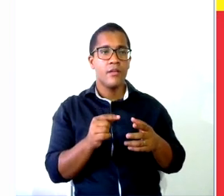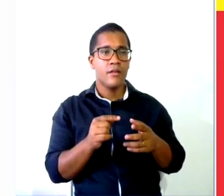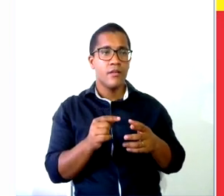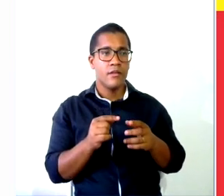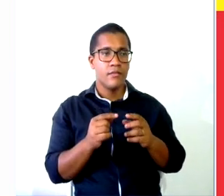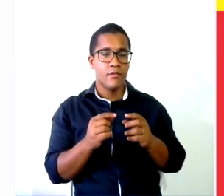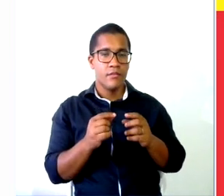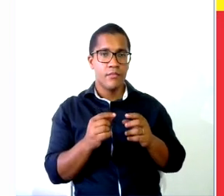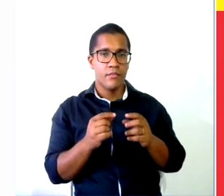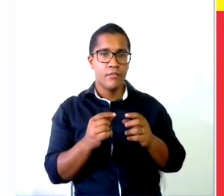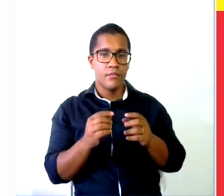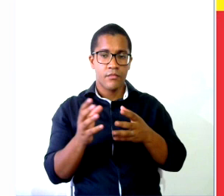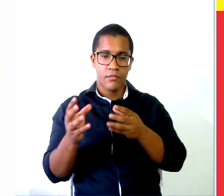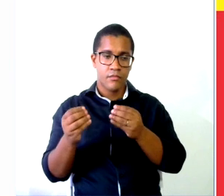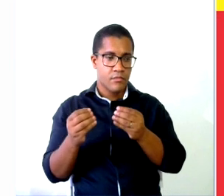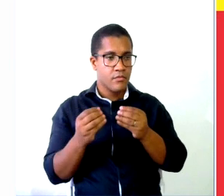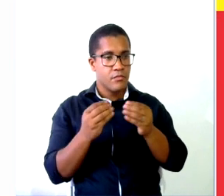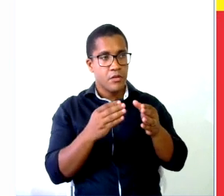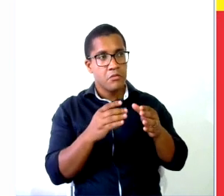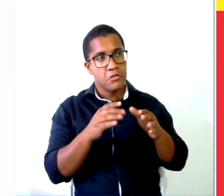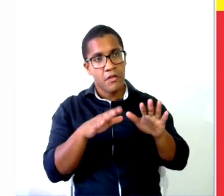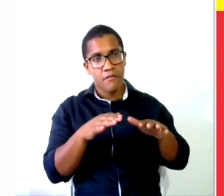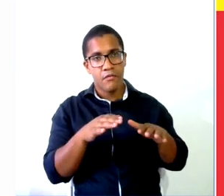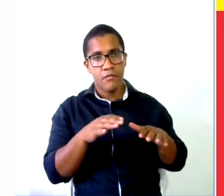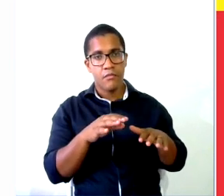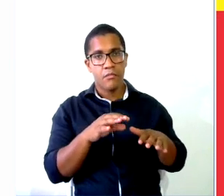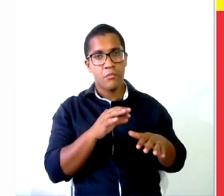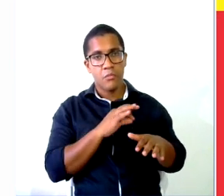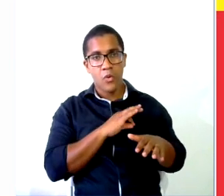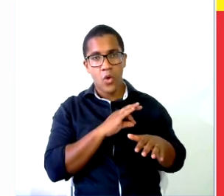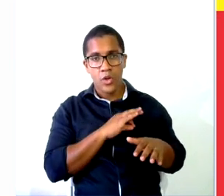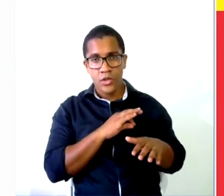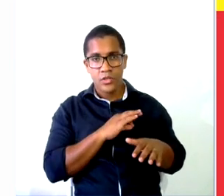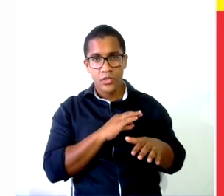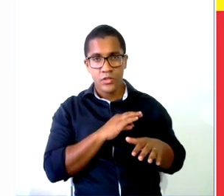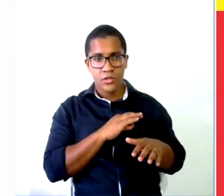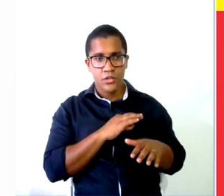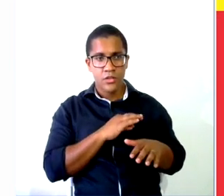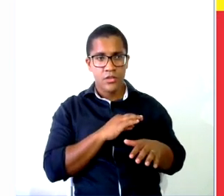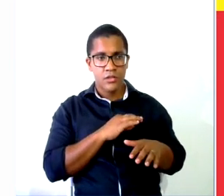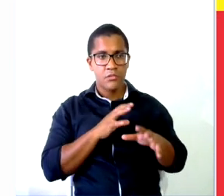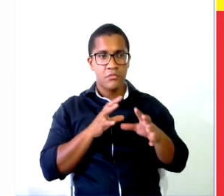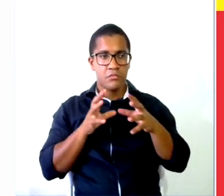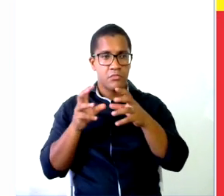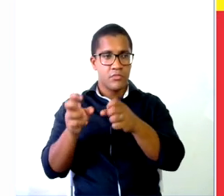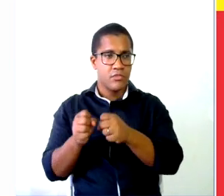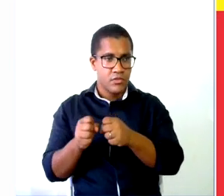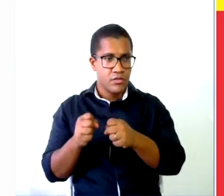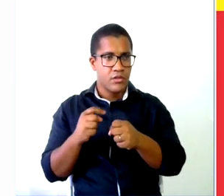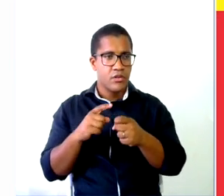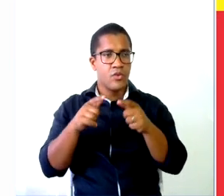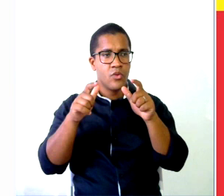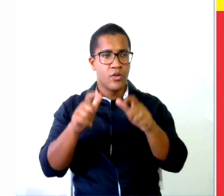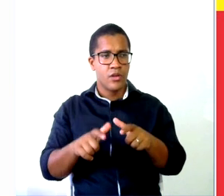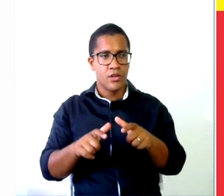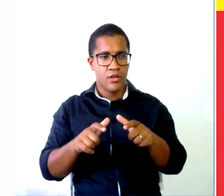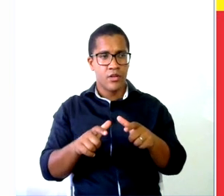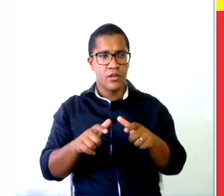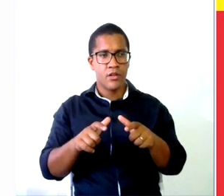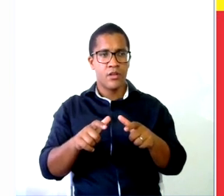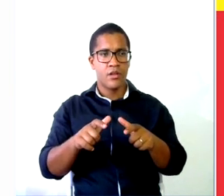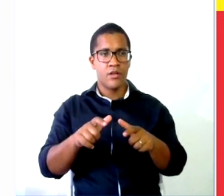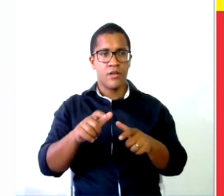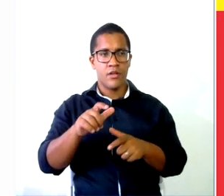os entrepostos comerciais, capturados na Frígia, na Cária e